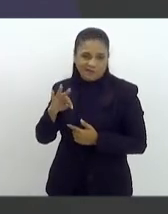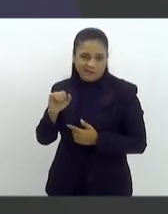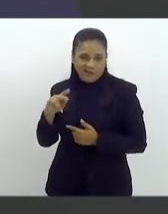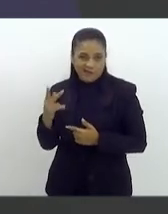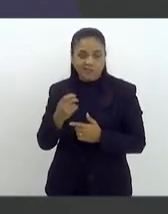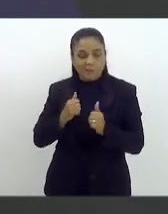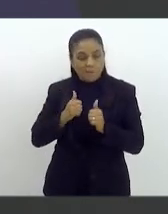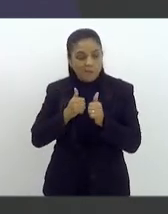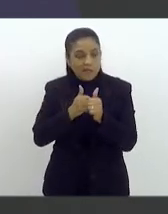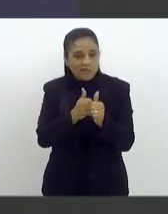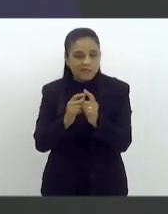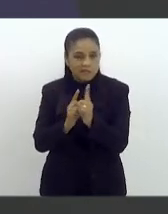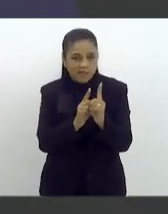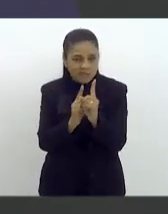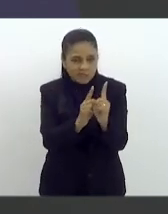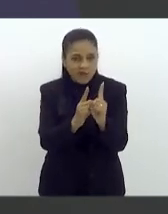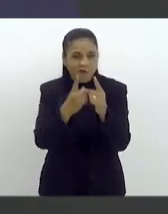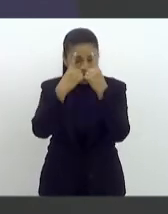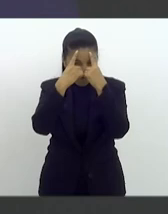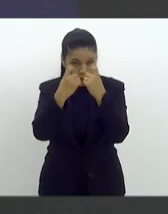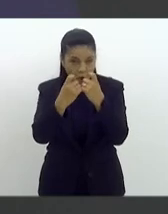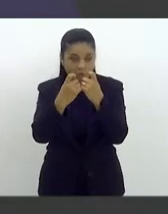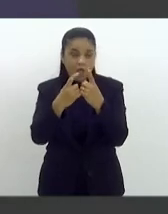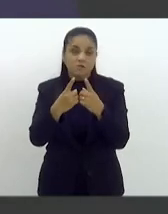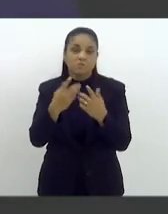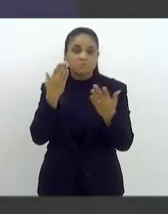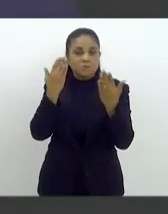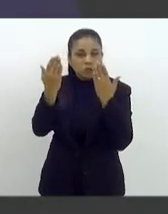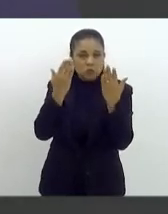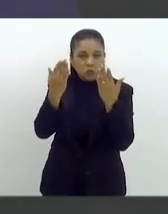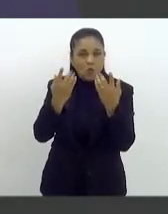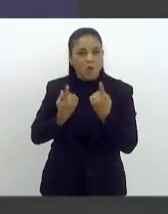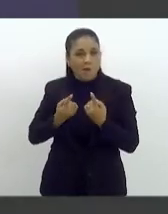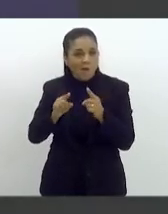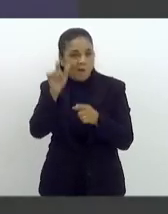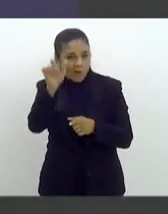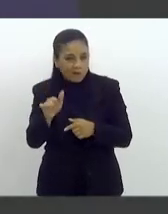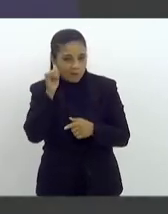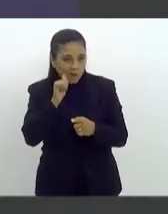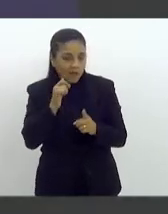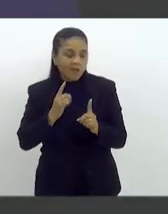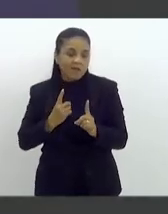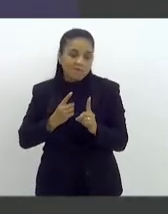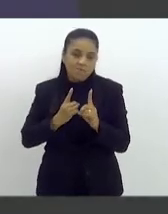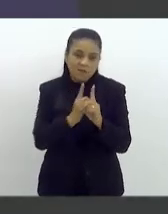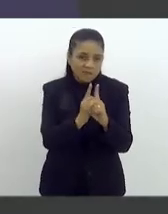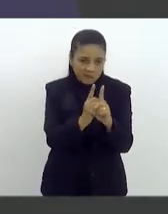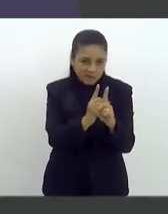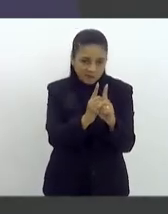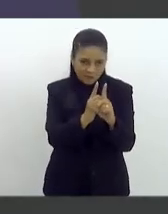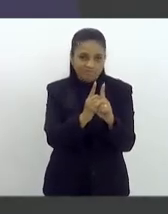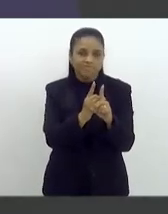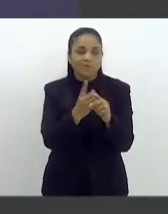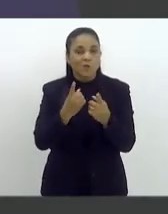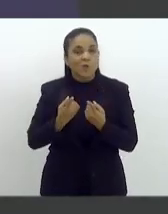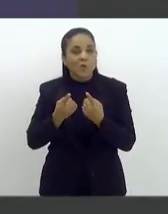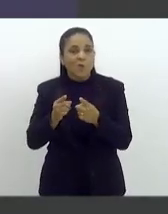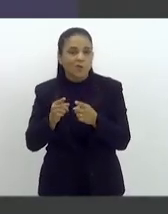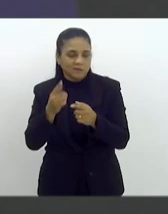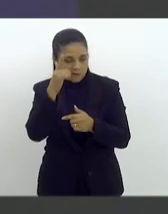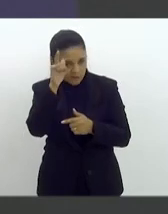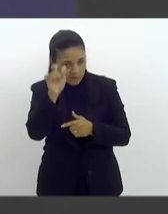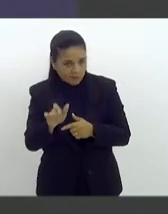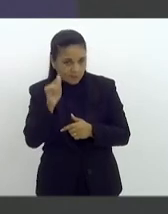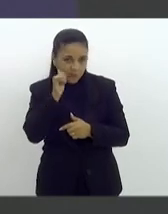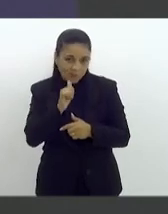crime de perseguição crime de violência eh psicológica contra mulher e o Crime de perseguição contra mulher foram 1.270